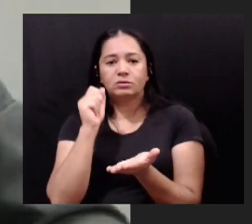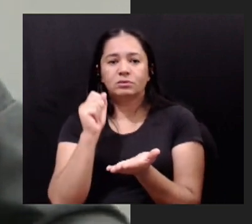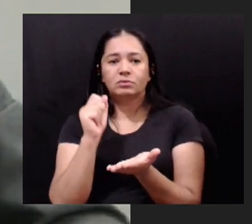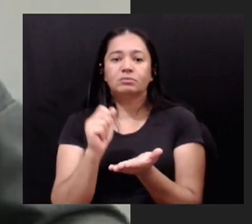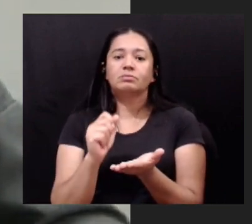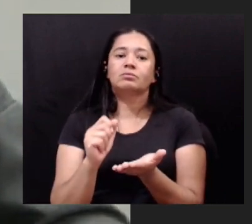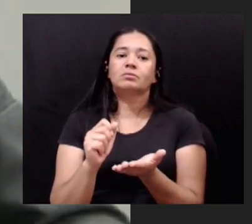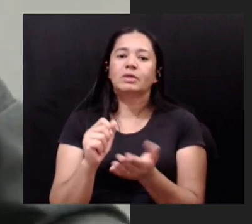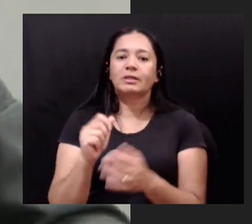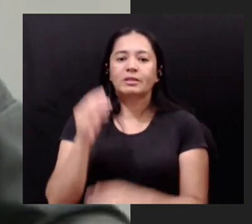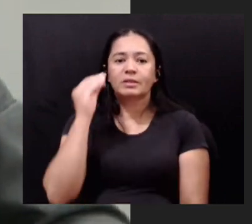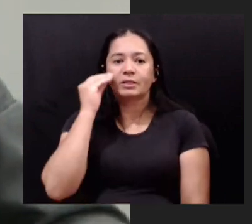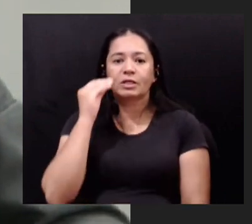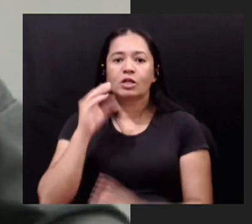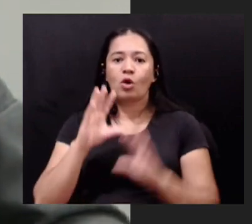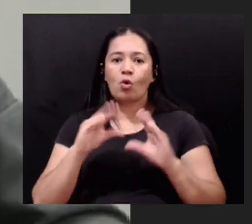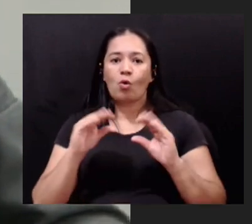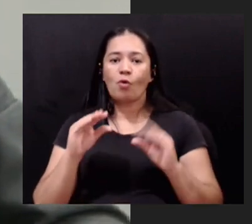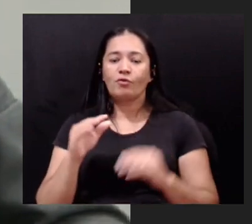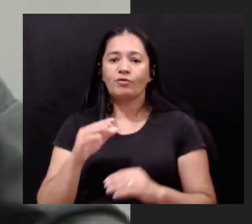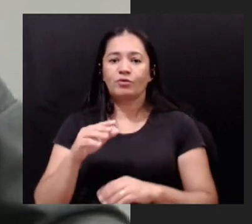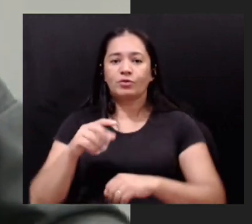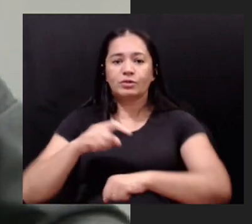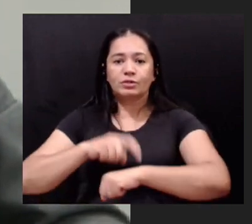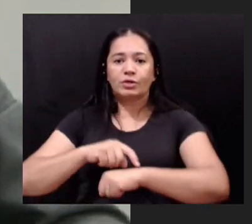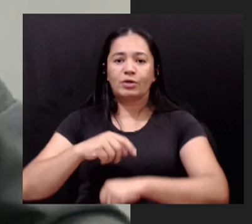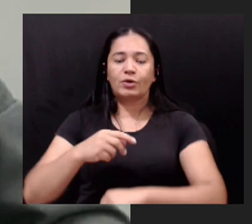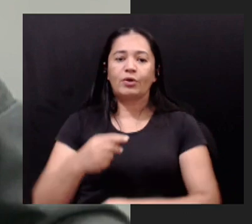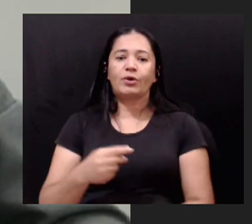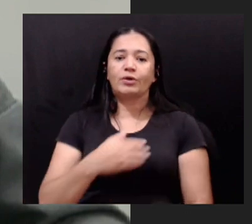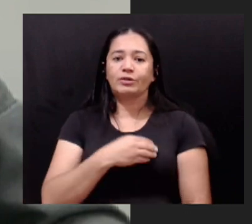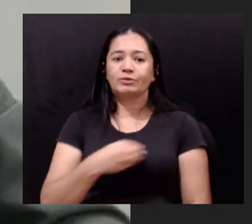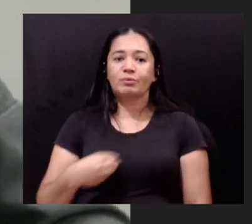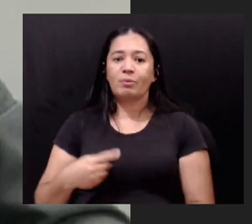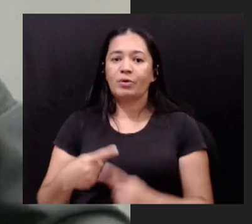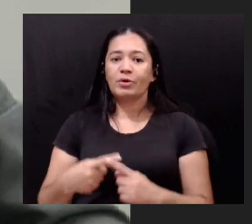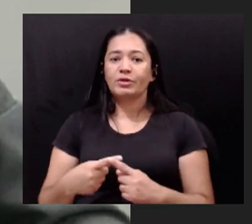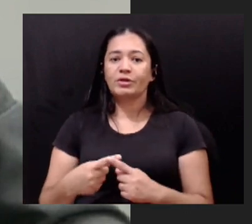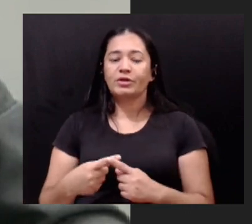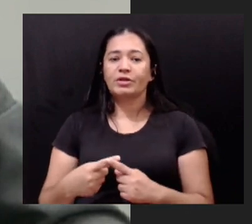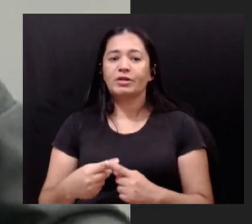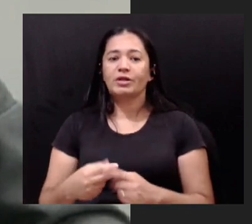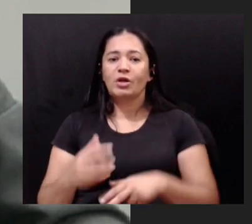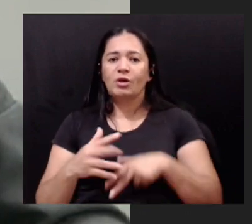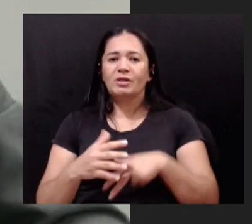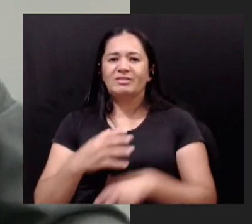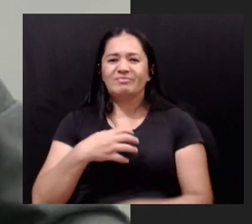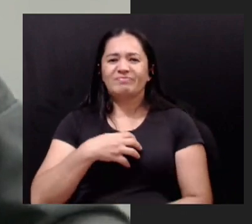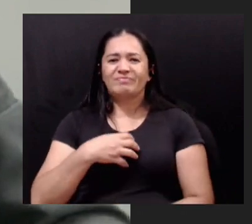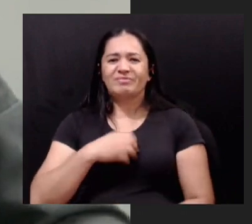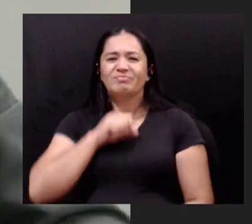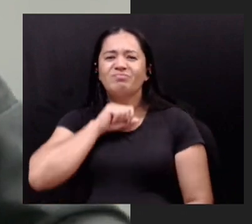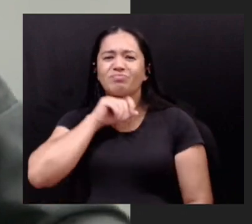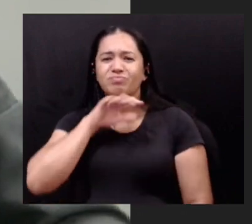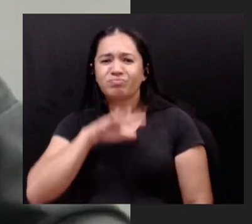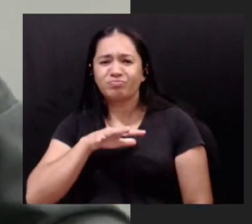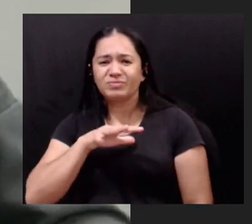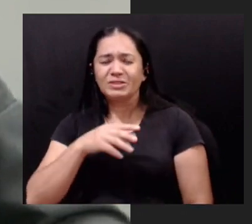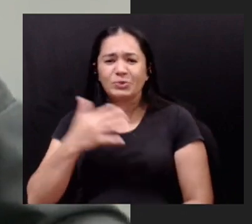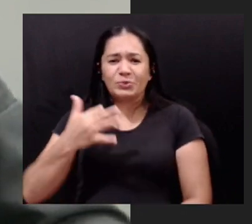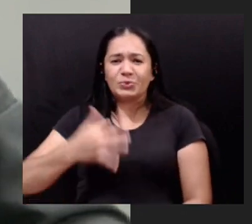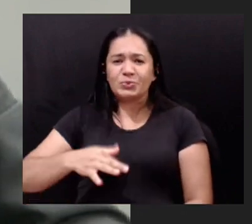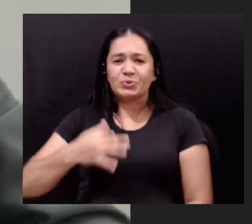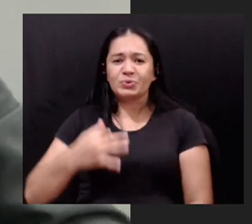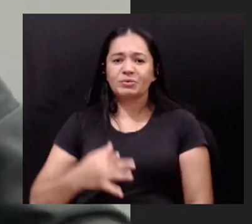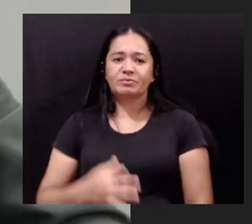um conforto durante o exame, né? Porque senão o paciente vai sentir muito desconforto, vai ter enjoo, vai ter dor mesmo. Então